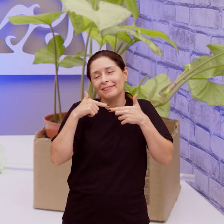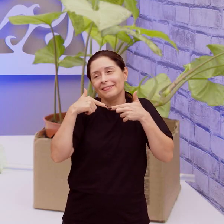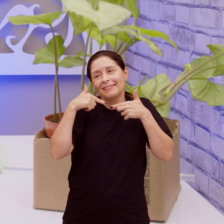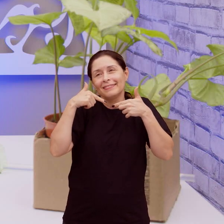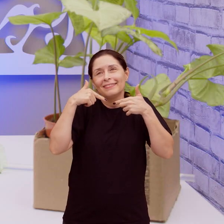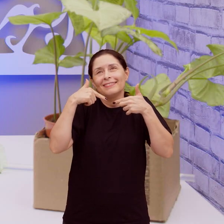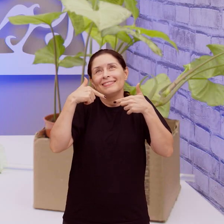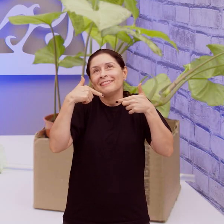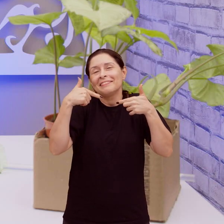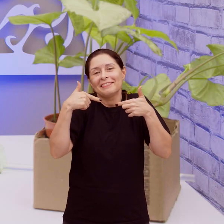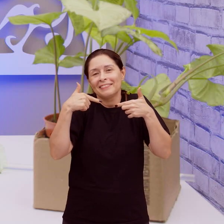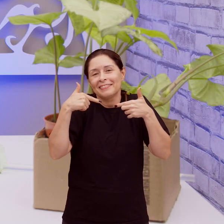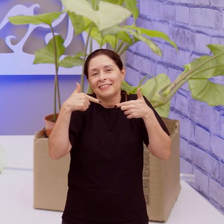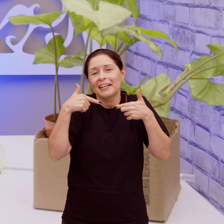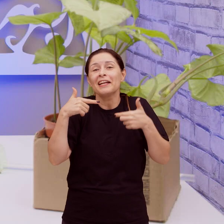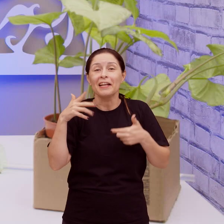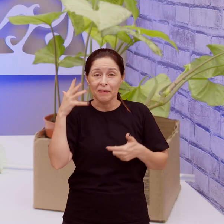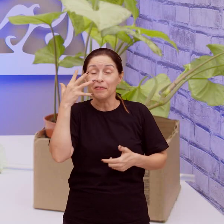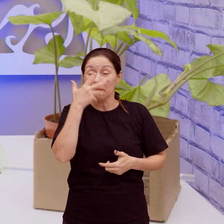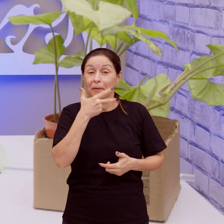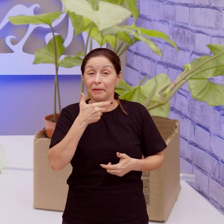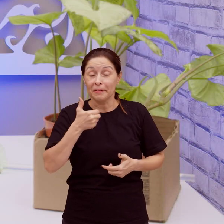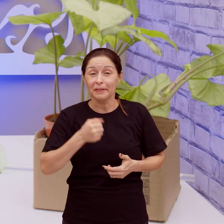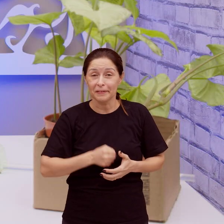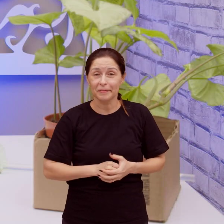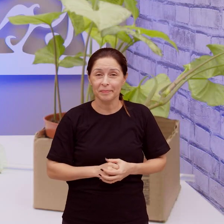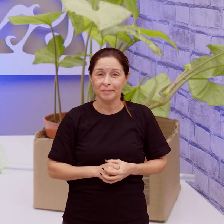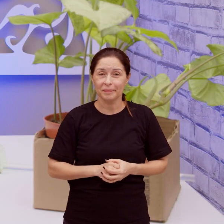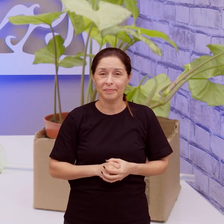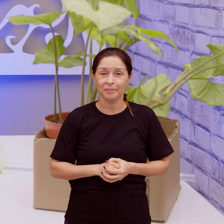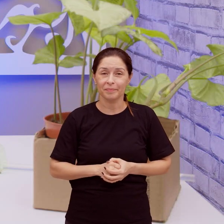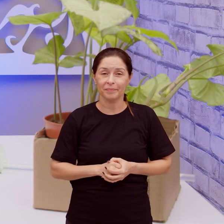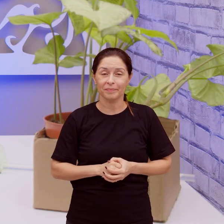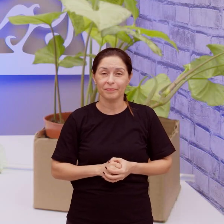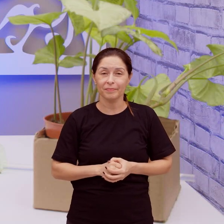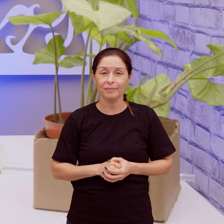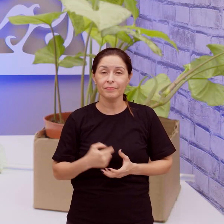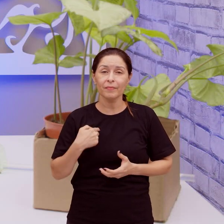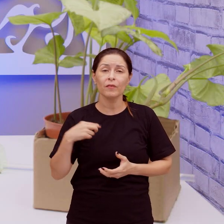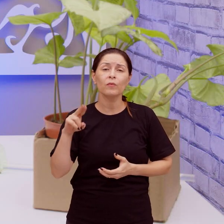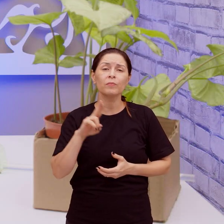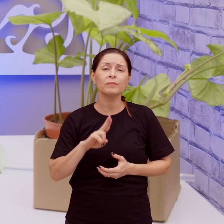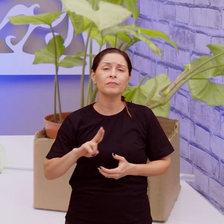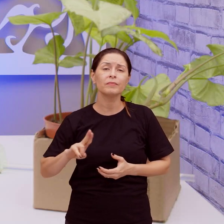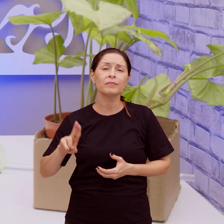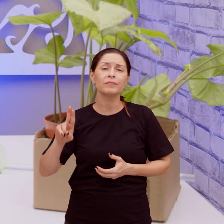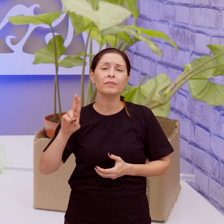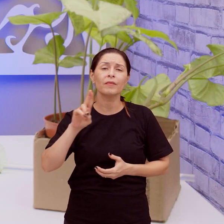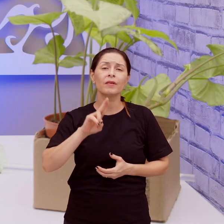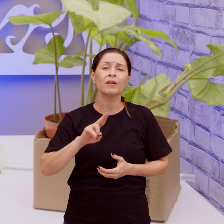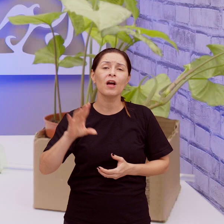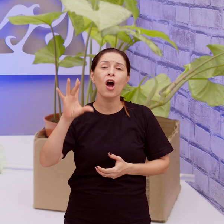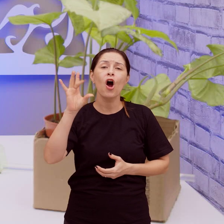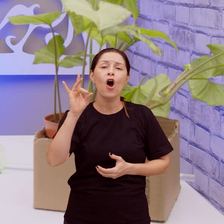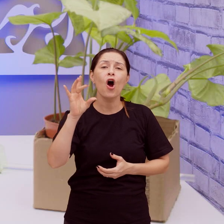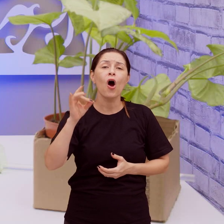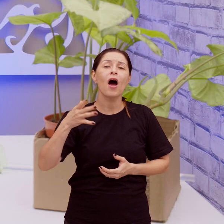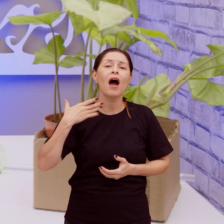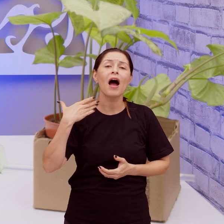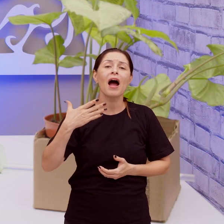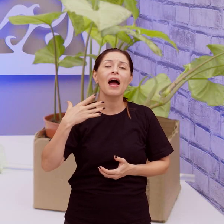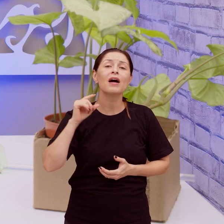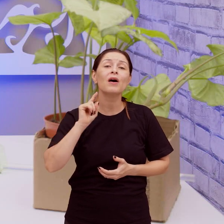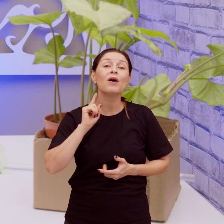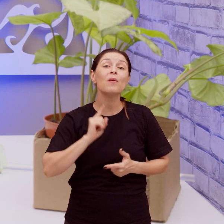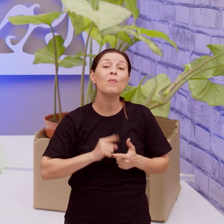eu fiz aqui, que também vai ficar bem bonitinho. Eu vou usar a cola quente